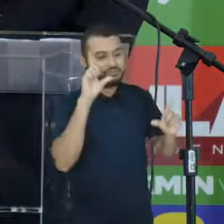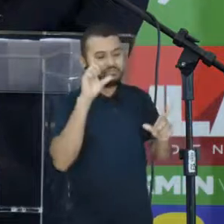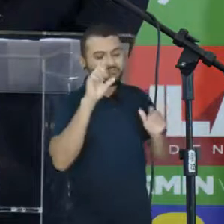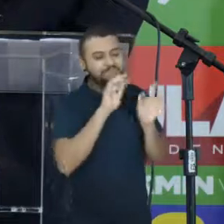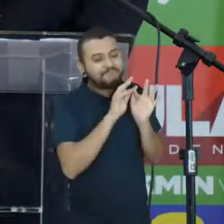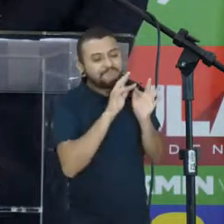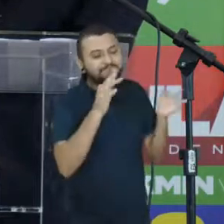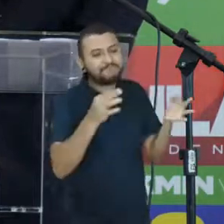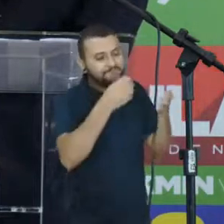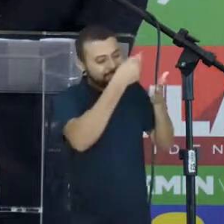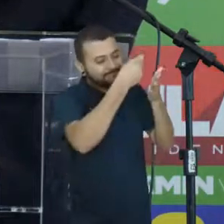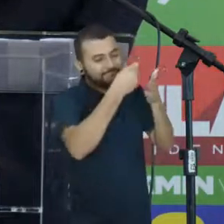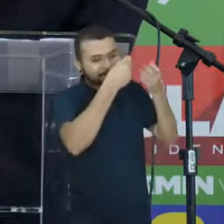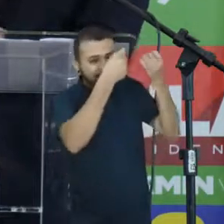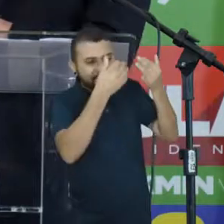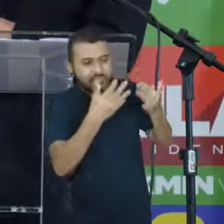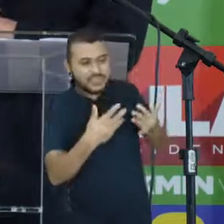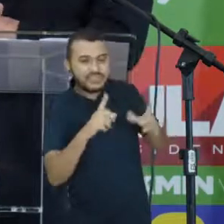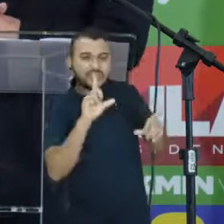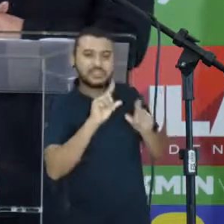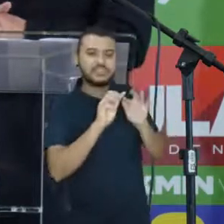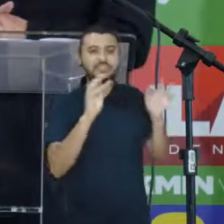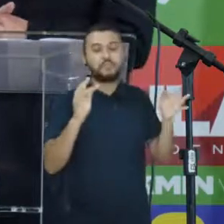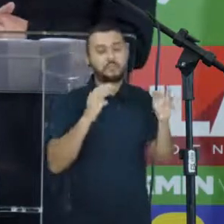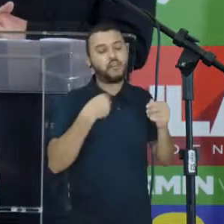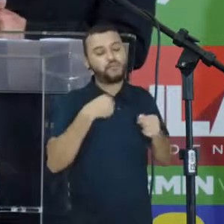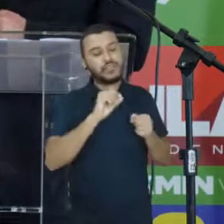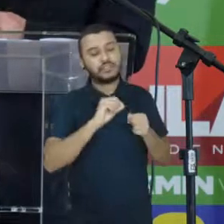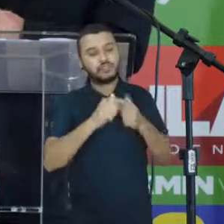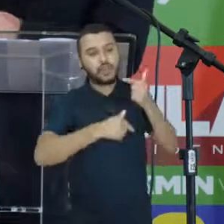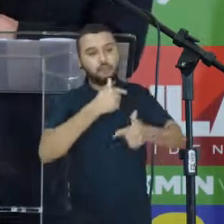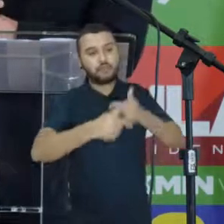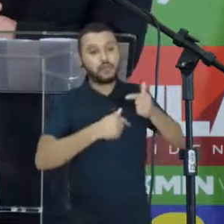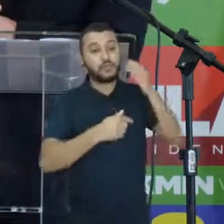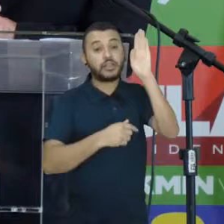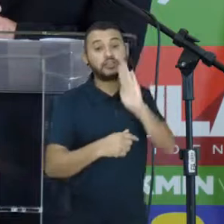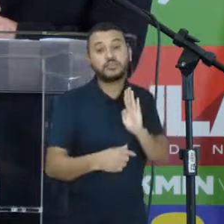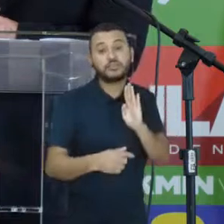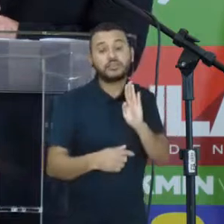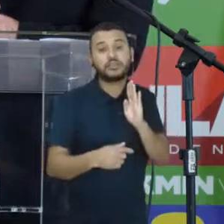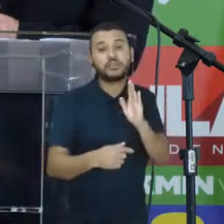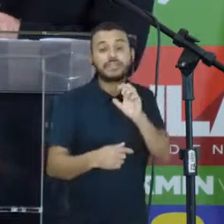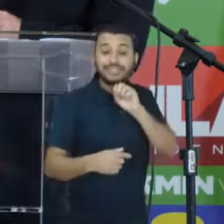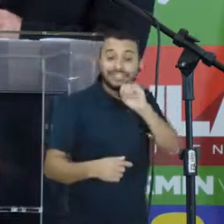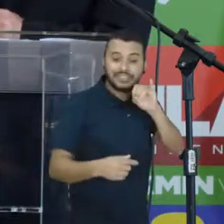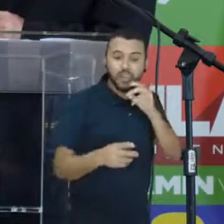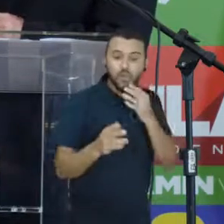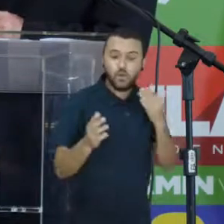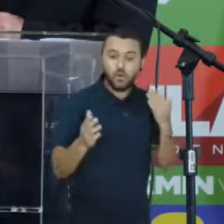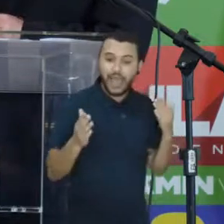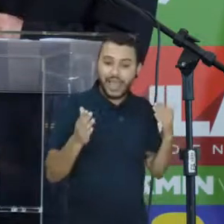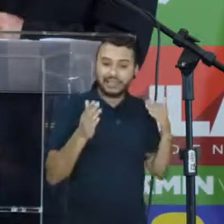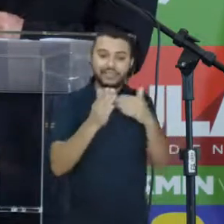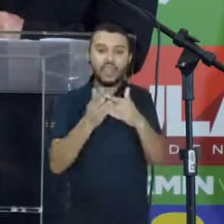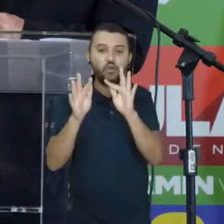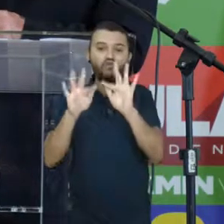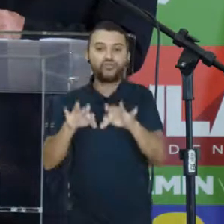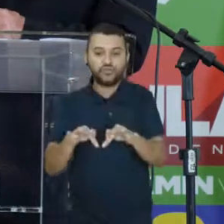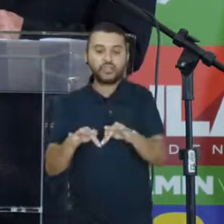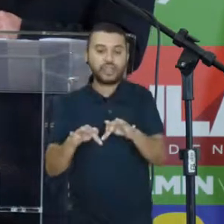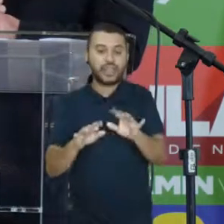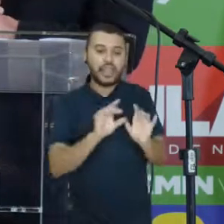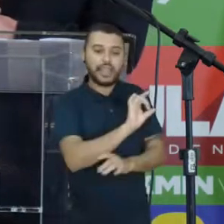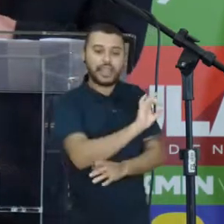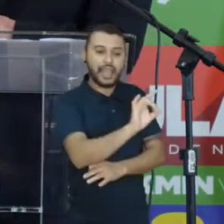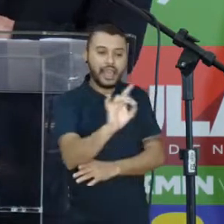que eu poderia fazer no Brasil. E eu disse, se ao terminar o meu mandato, cada criança, cada mulher ou